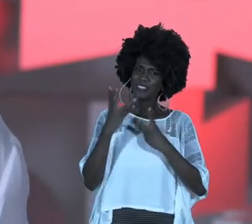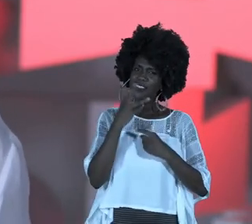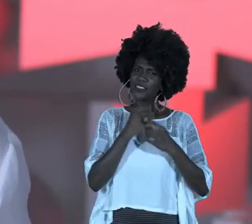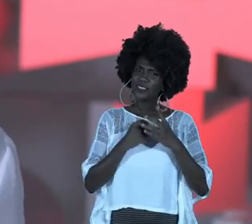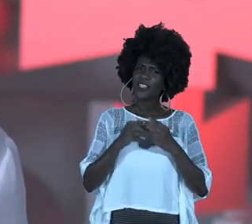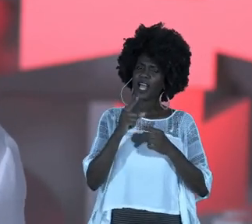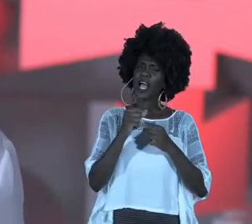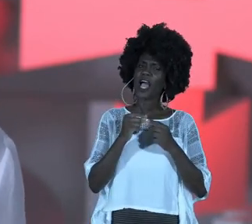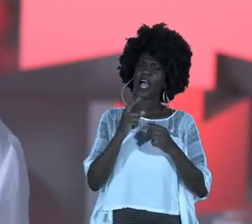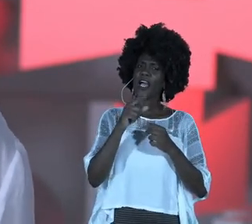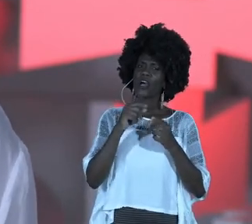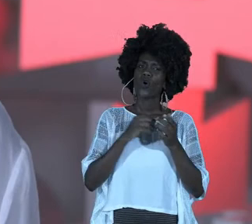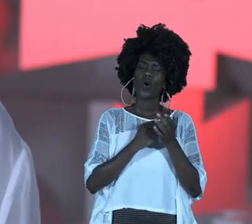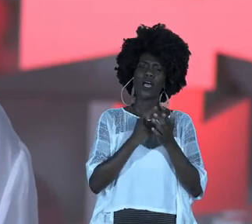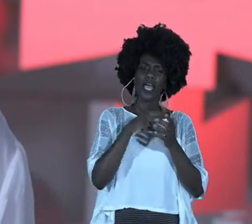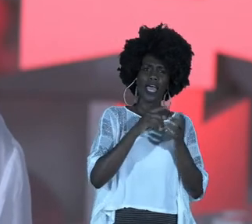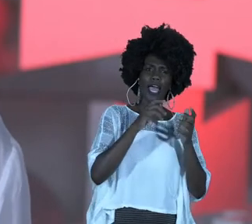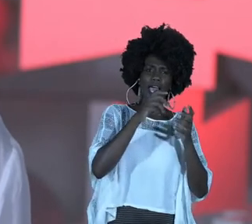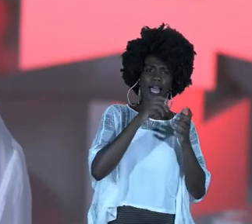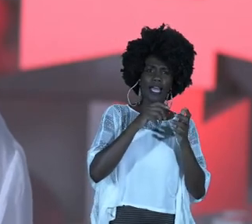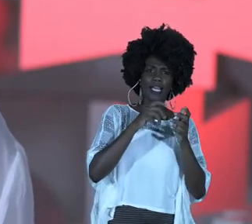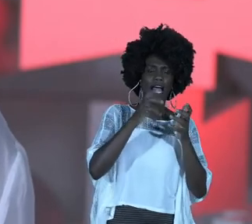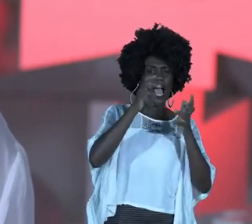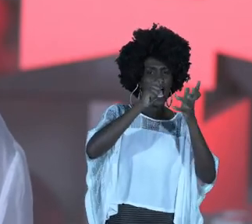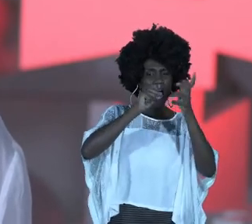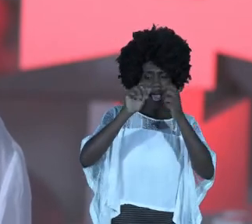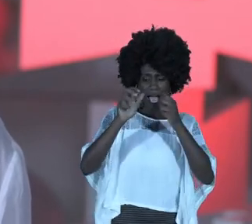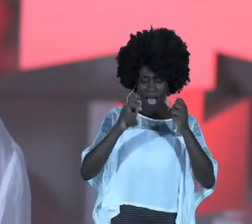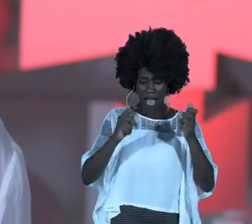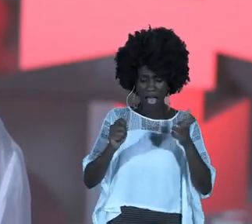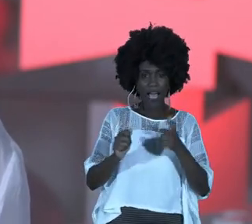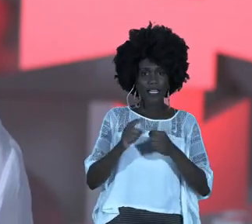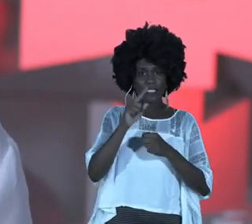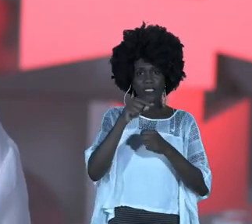das artes plásticas, dentro de uma ideia de